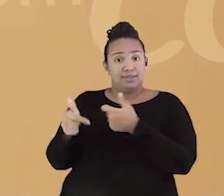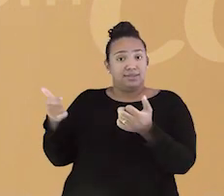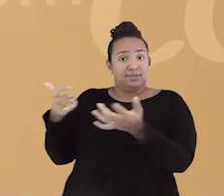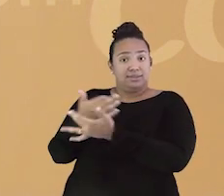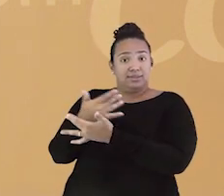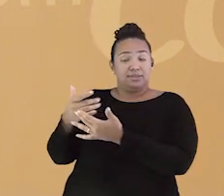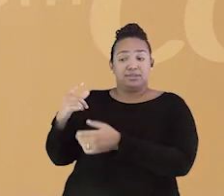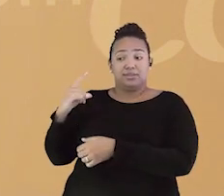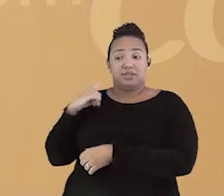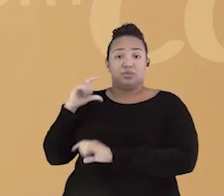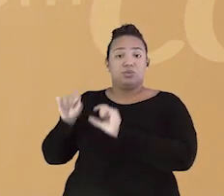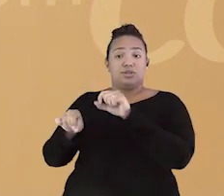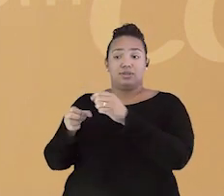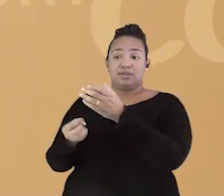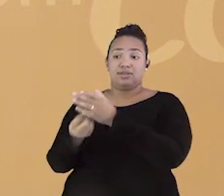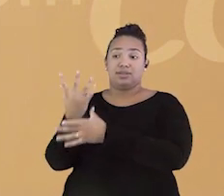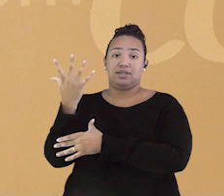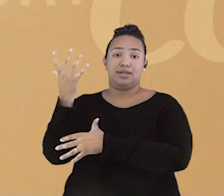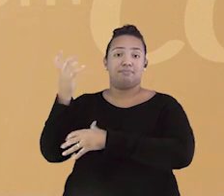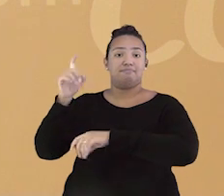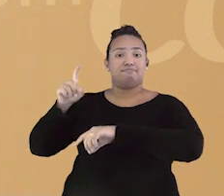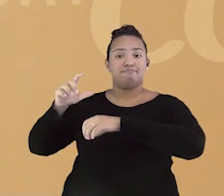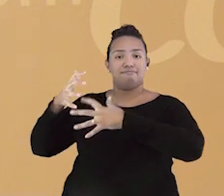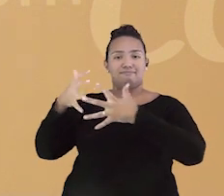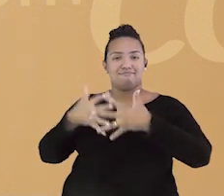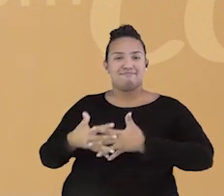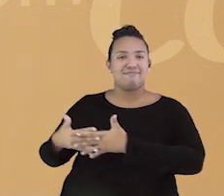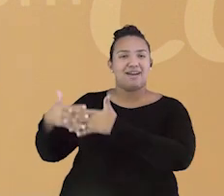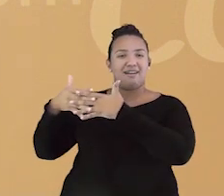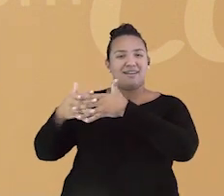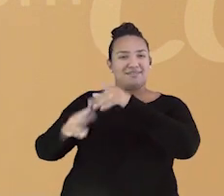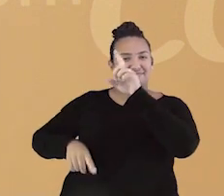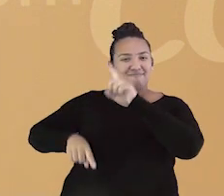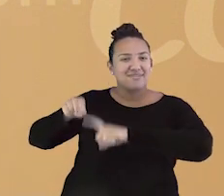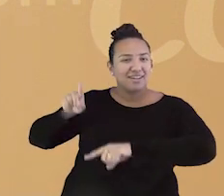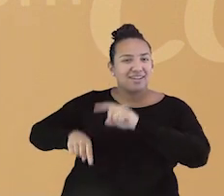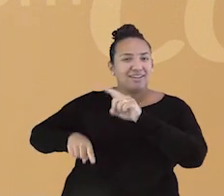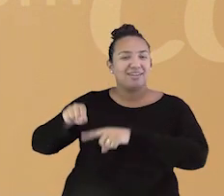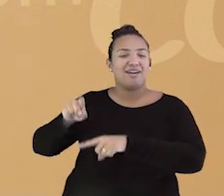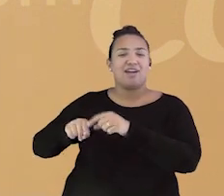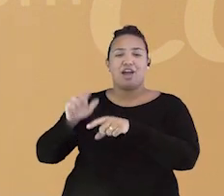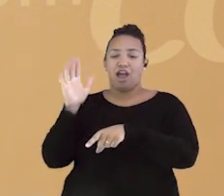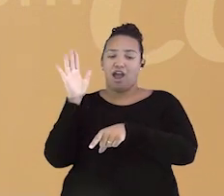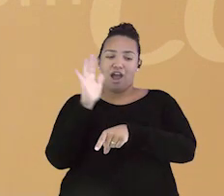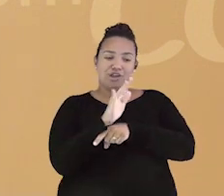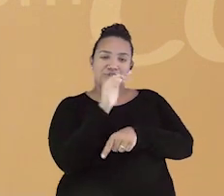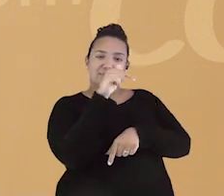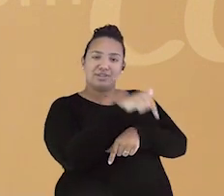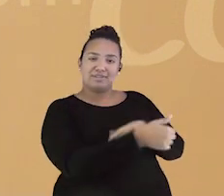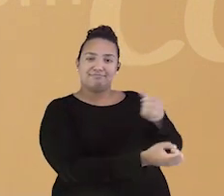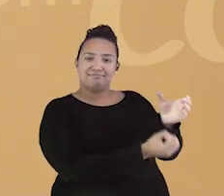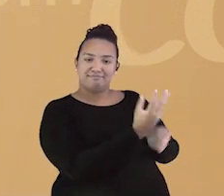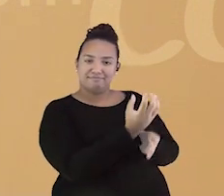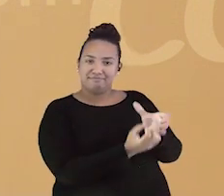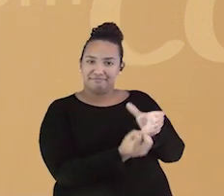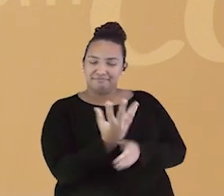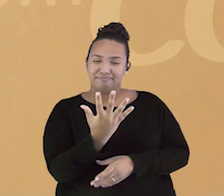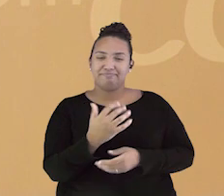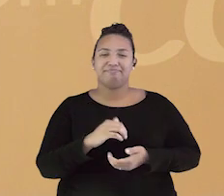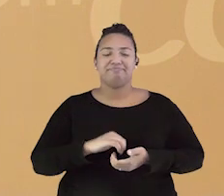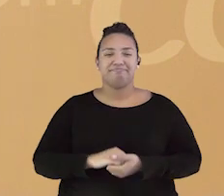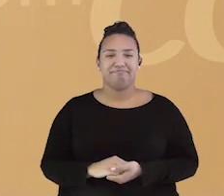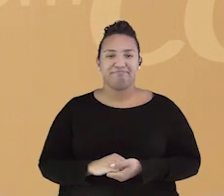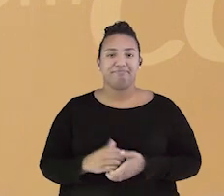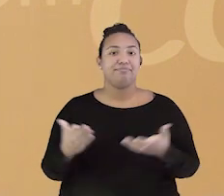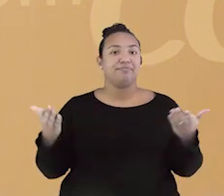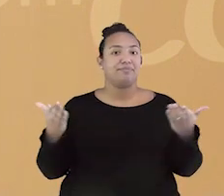de máquinas, materiais e ferramentas que ajudam o campo a produzir. Agora que conhecemos